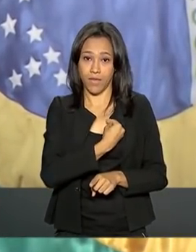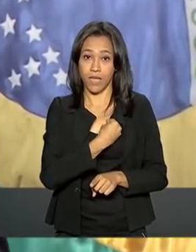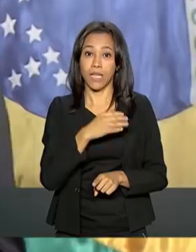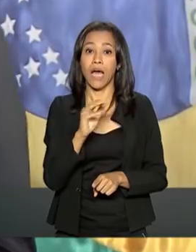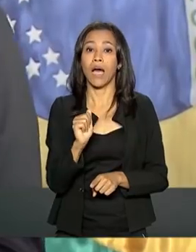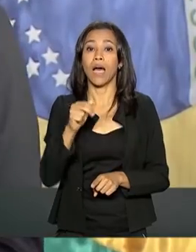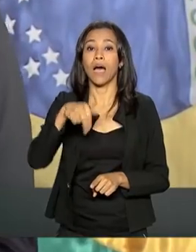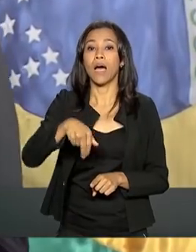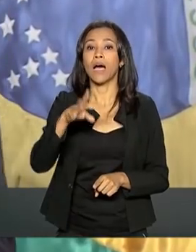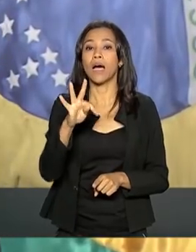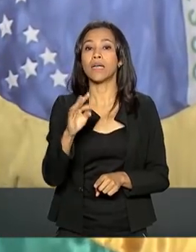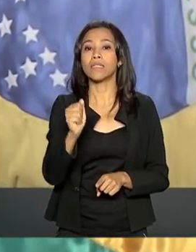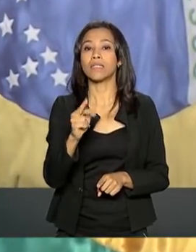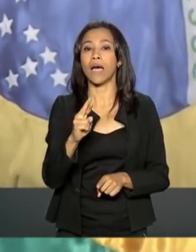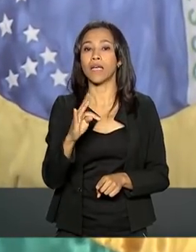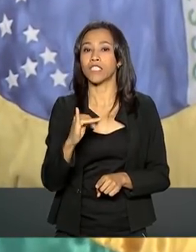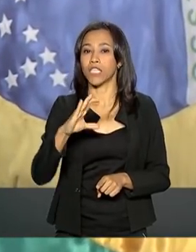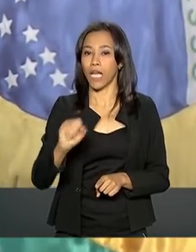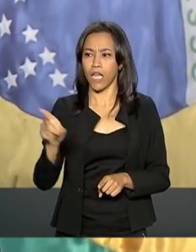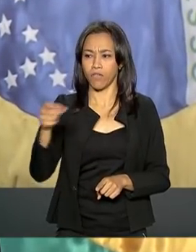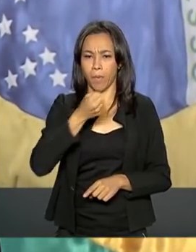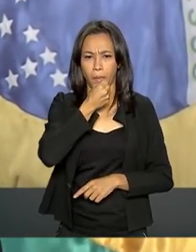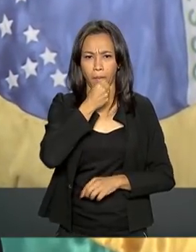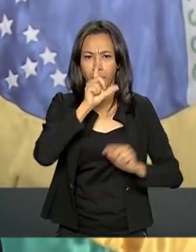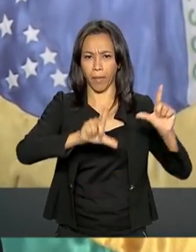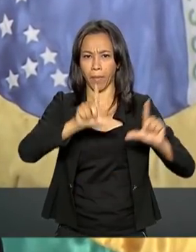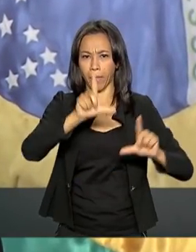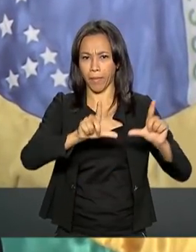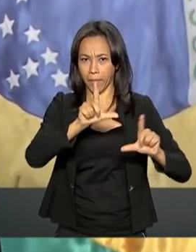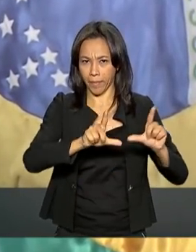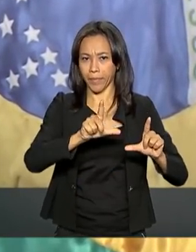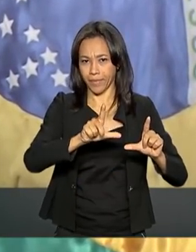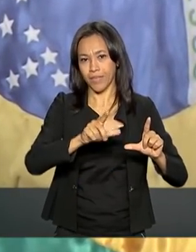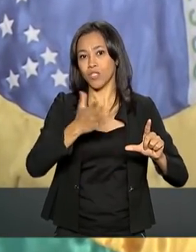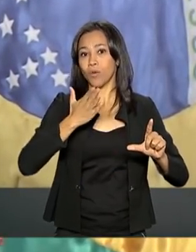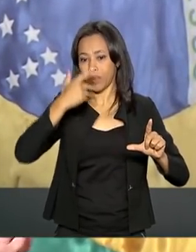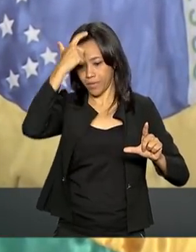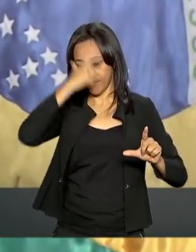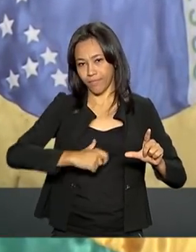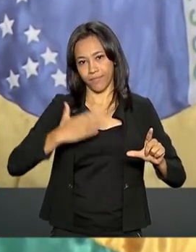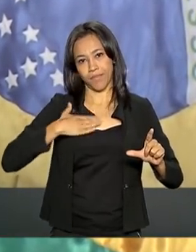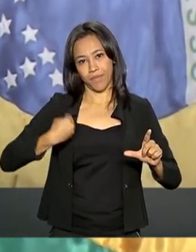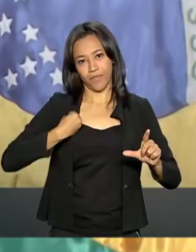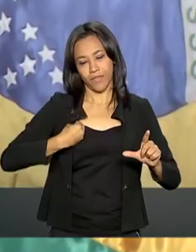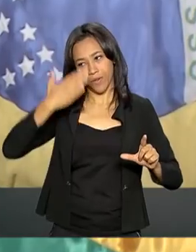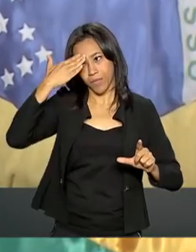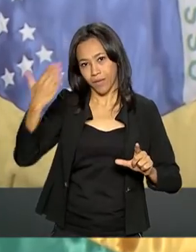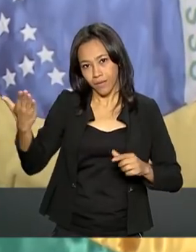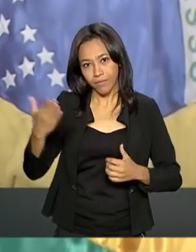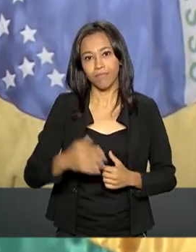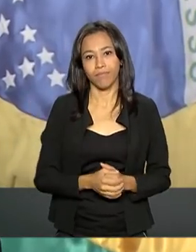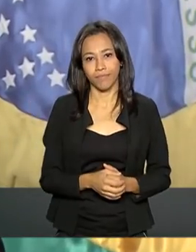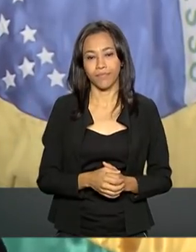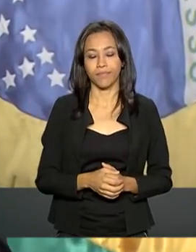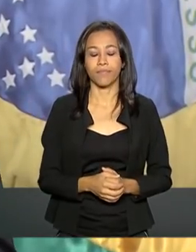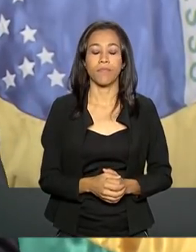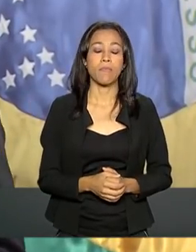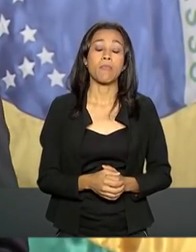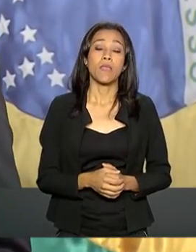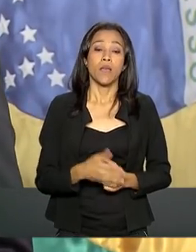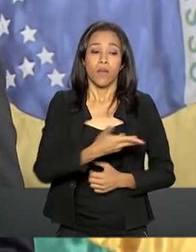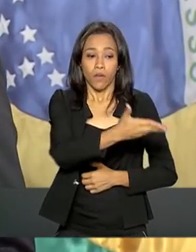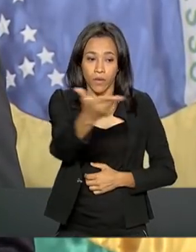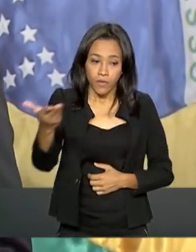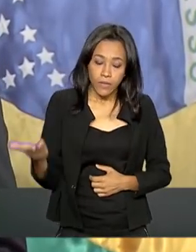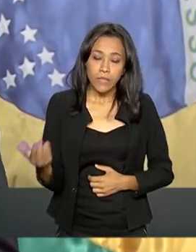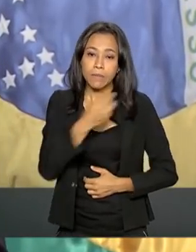Antártica, e deu uma declaração a uma TV chilena sobre a minha pessoa. Muito obrigado. Senhores